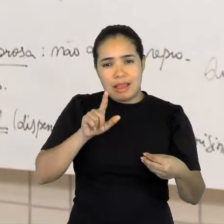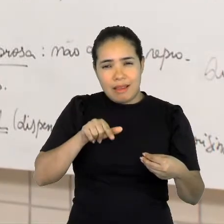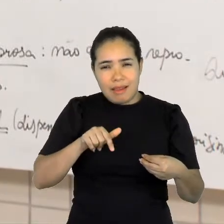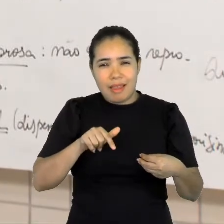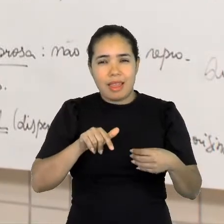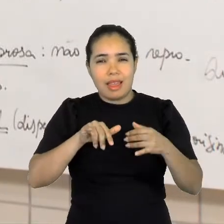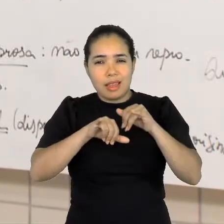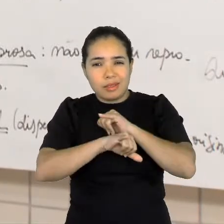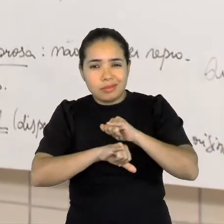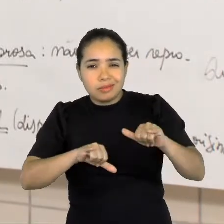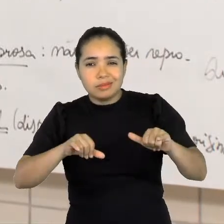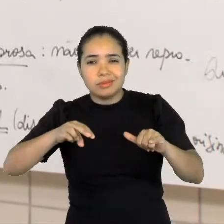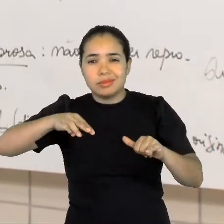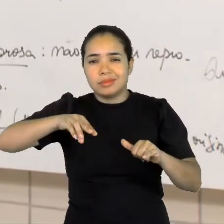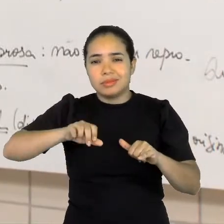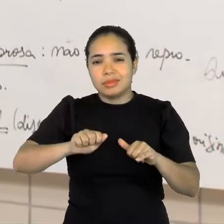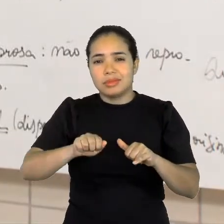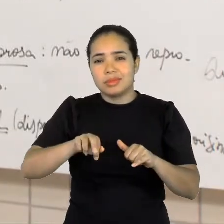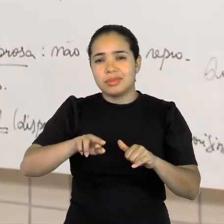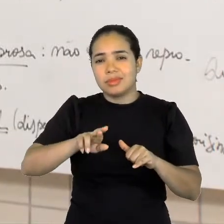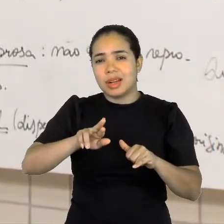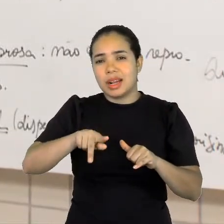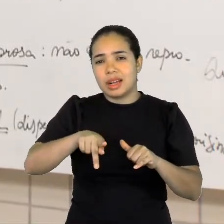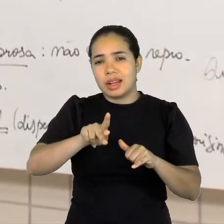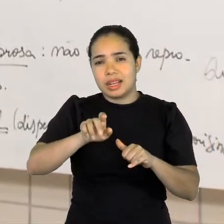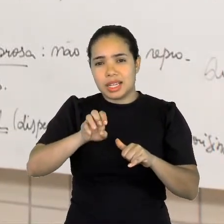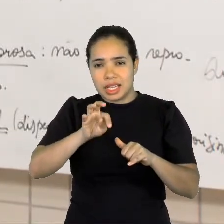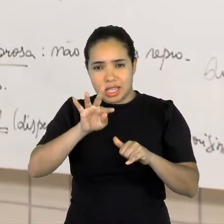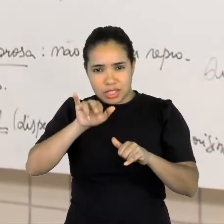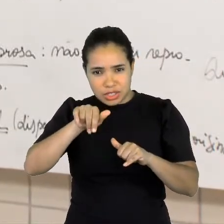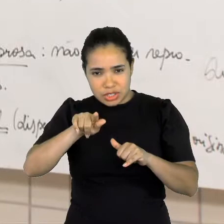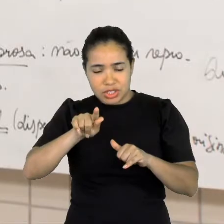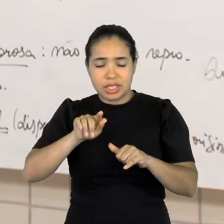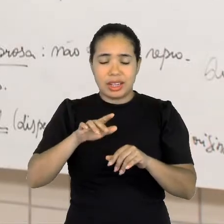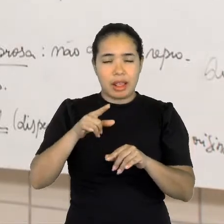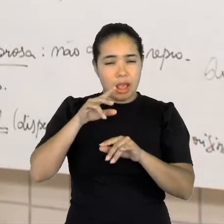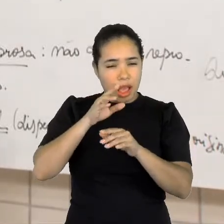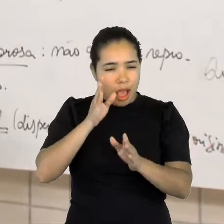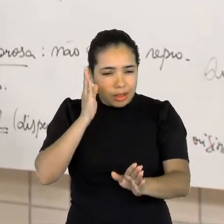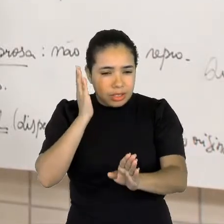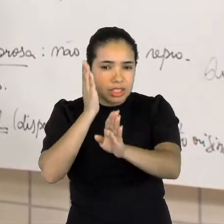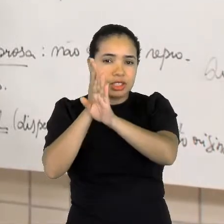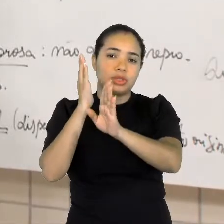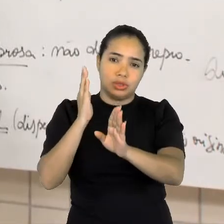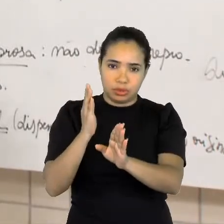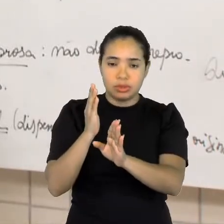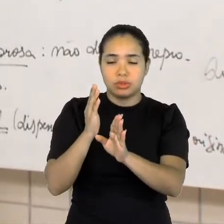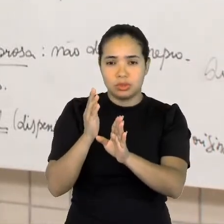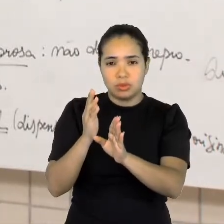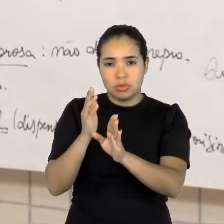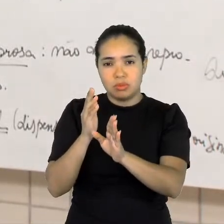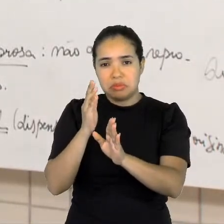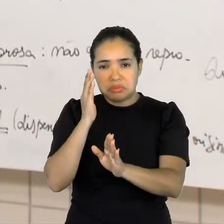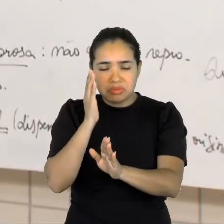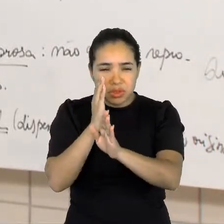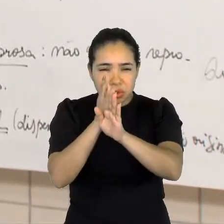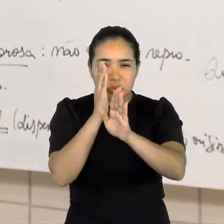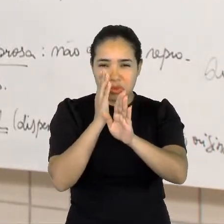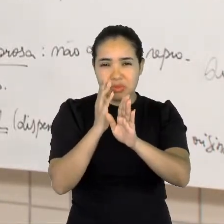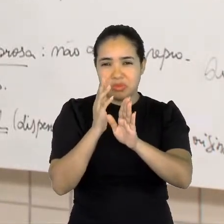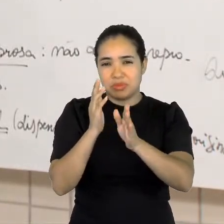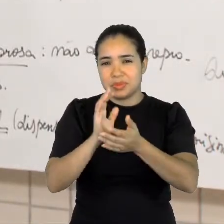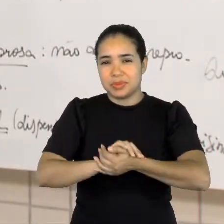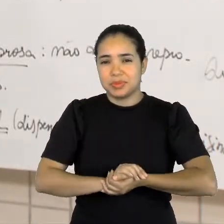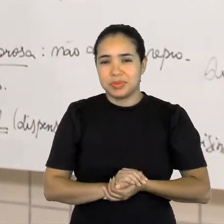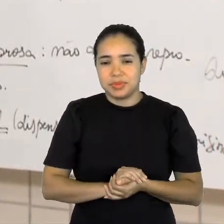lá de marketing, tá? Que o grupo Os Caras, eles vão se reunir para desvendar todo esse mistério. Próxima